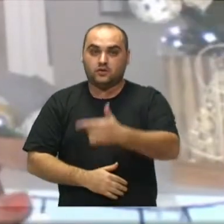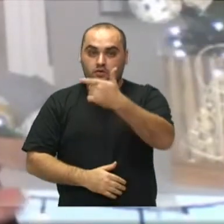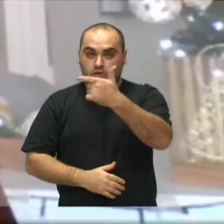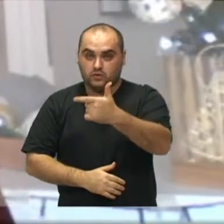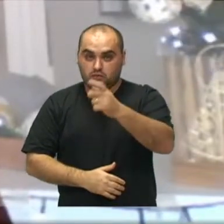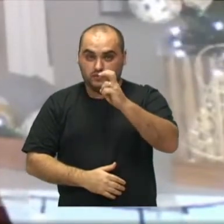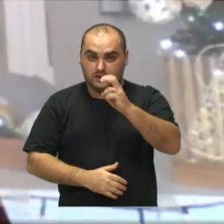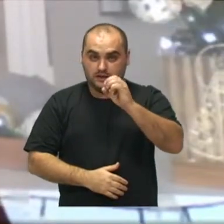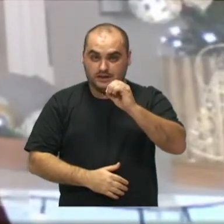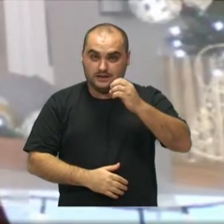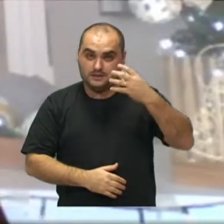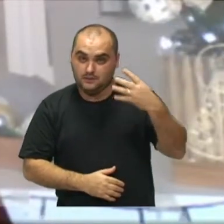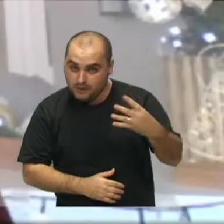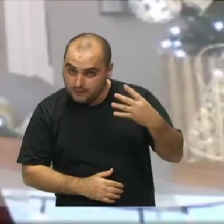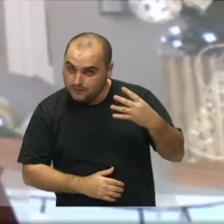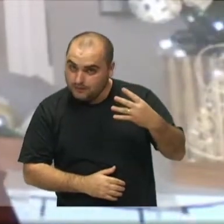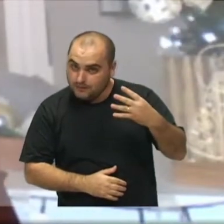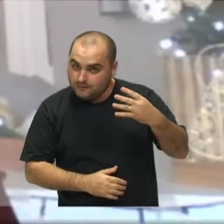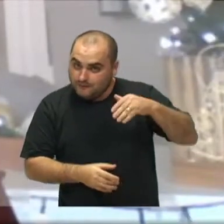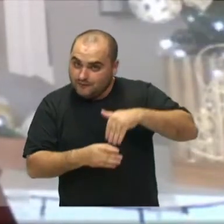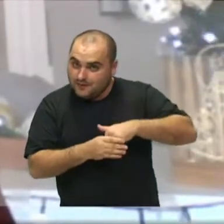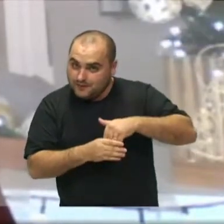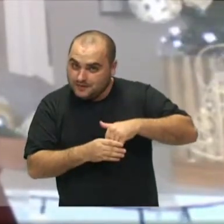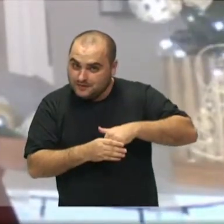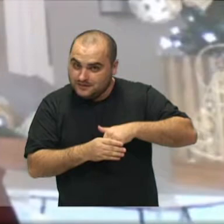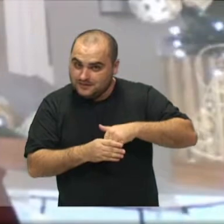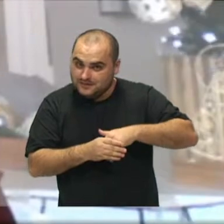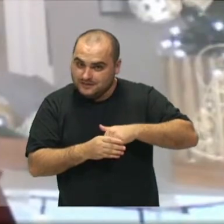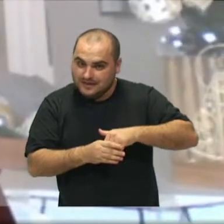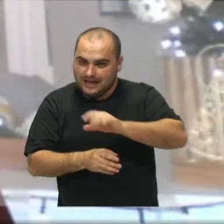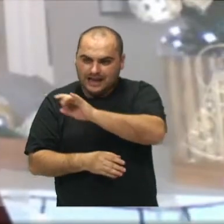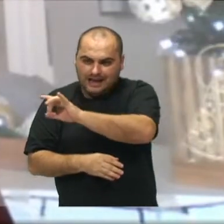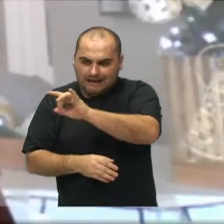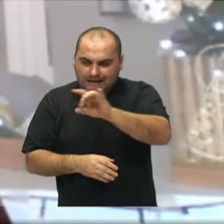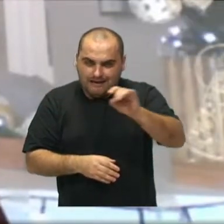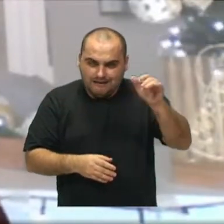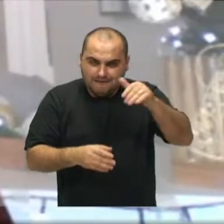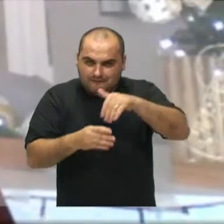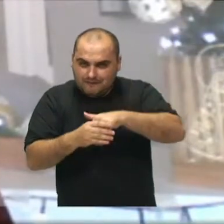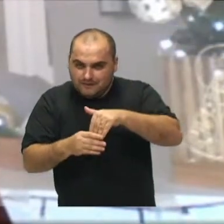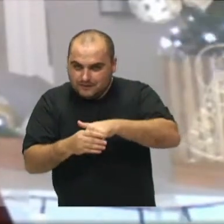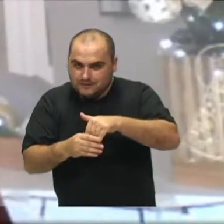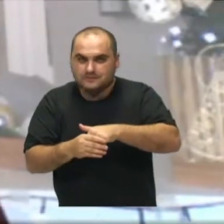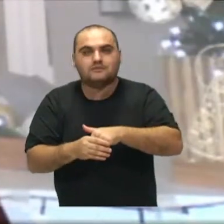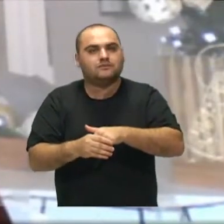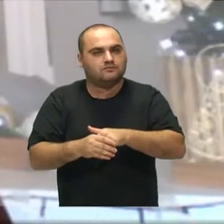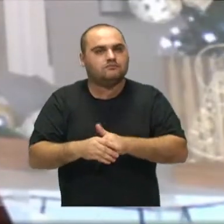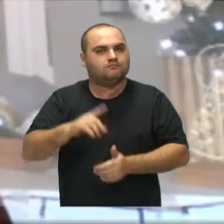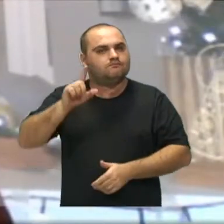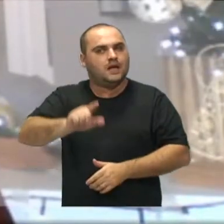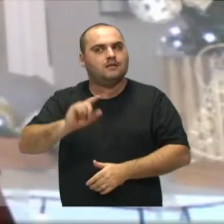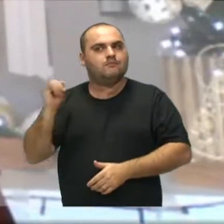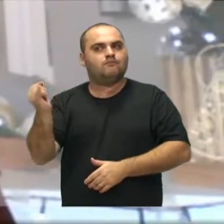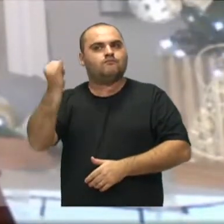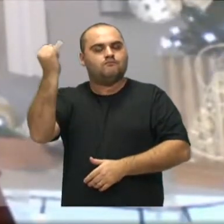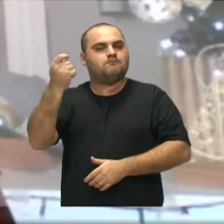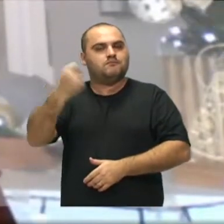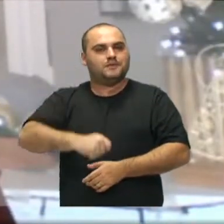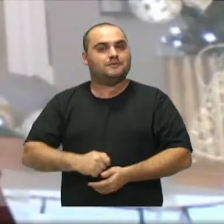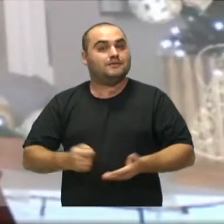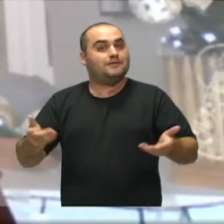2.504 é muito importante, né? Que cada voto conquistado é algo que a gente tem que comemorar. E agora